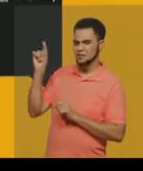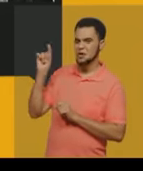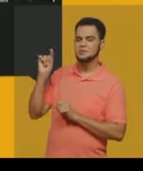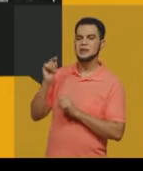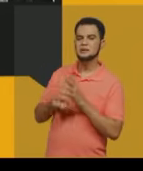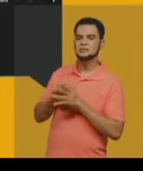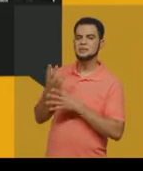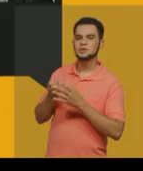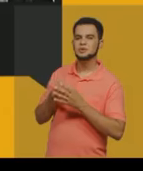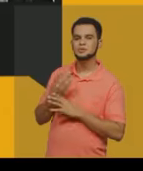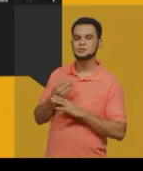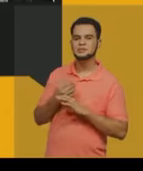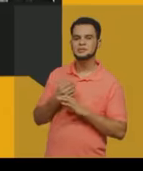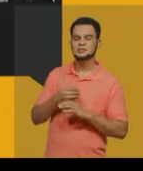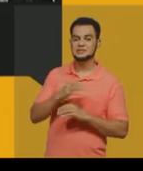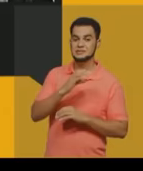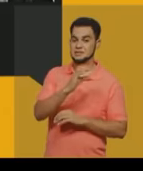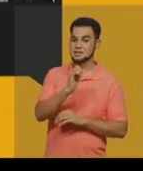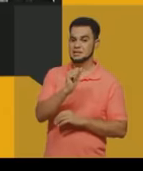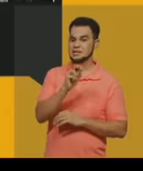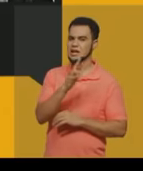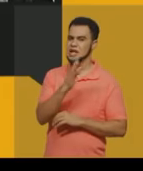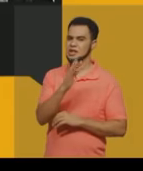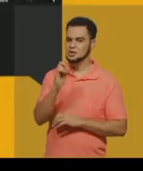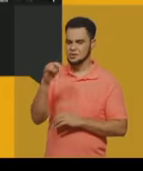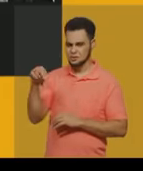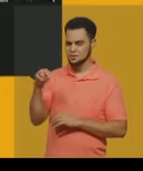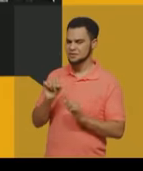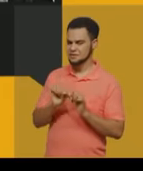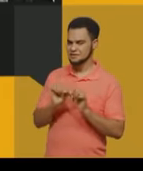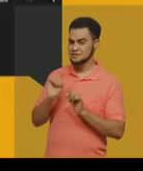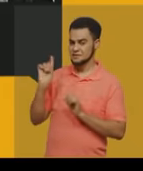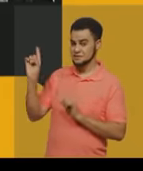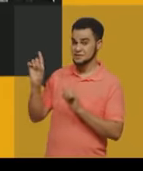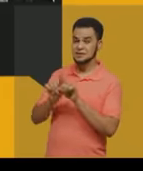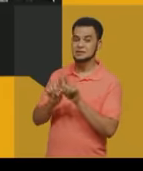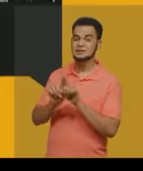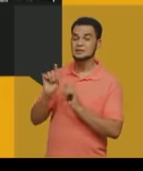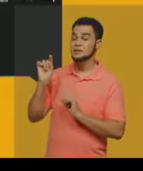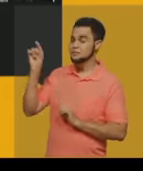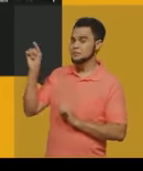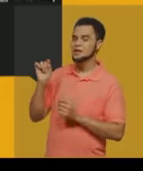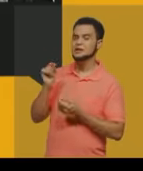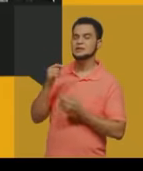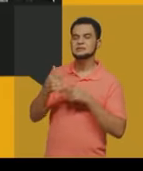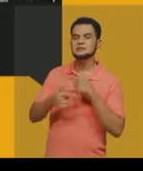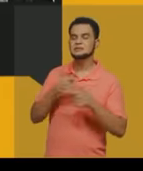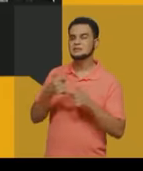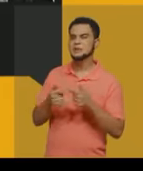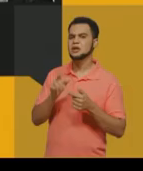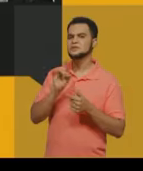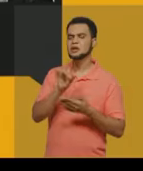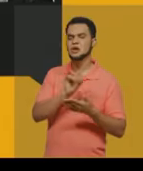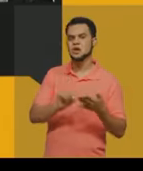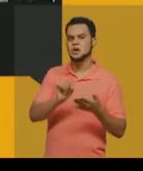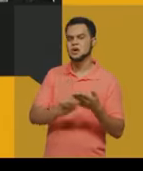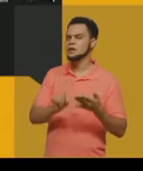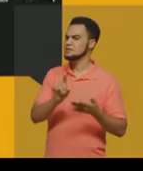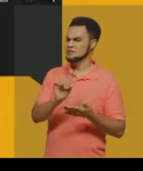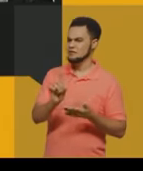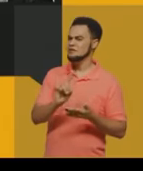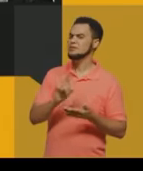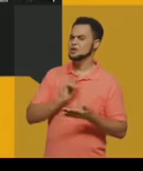produzia cartoons e era também, trabalhava não só escritor, era outras coisas,